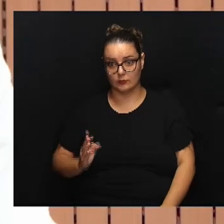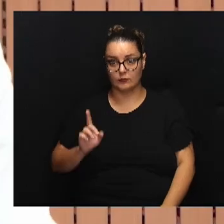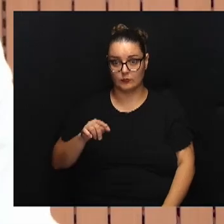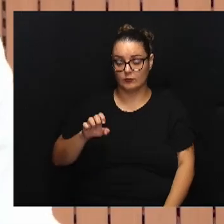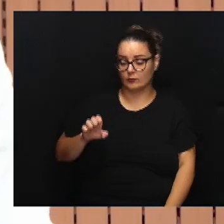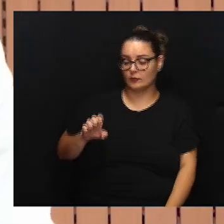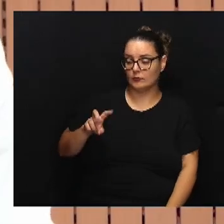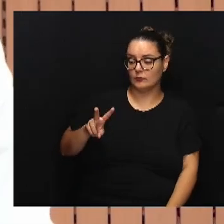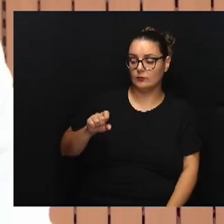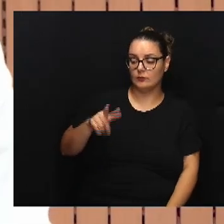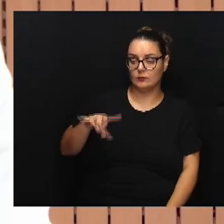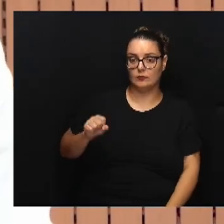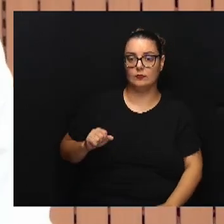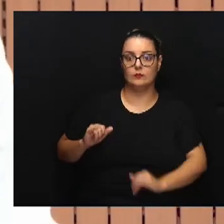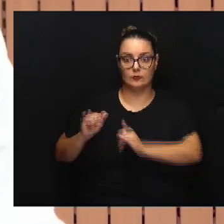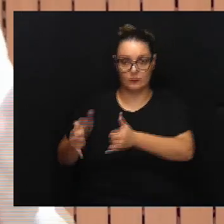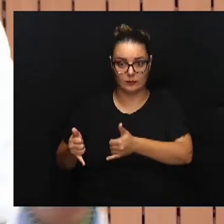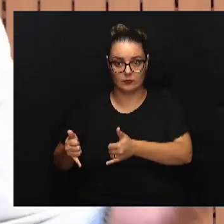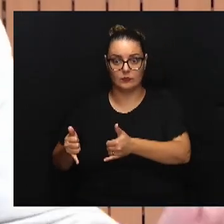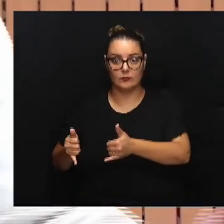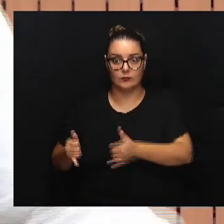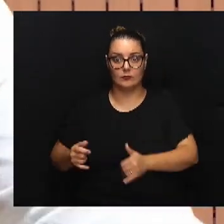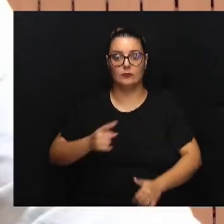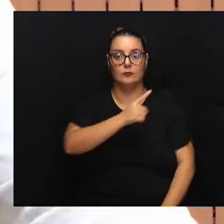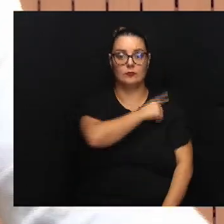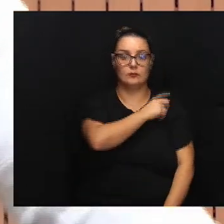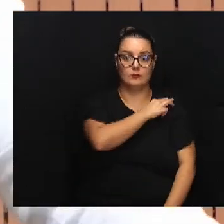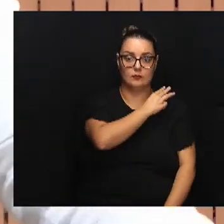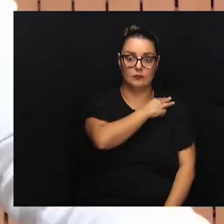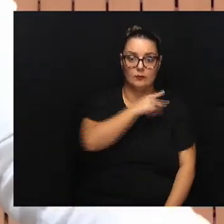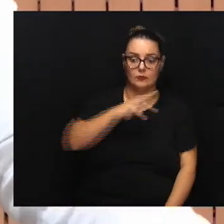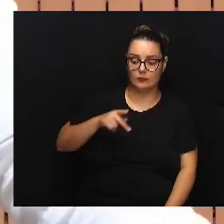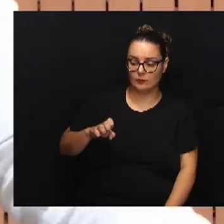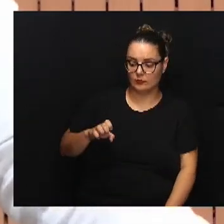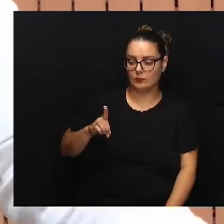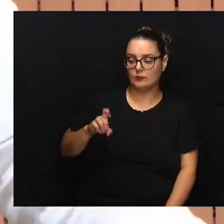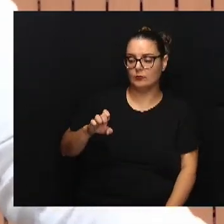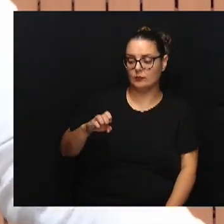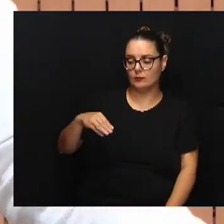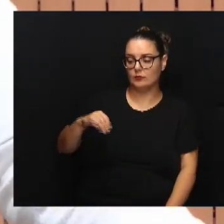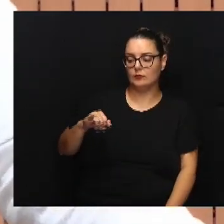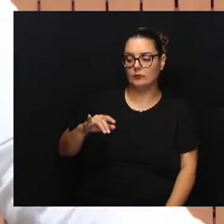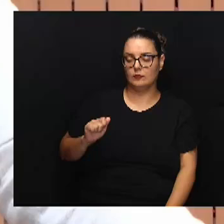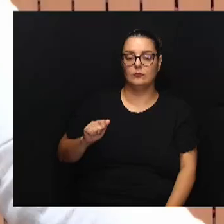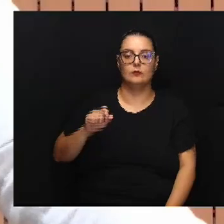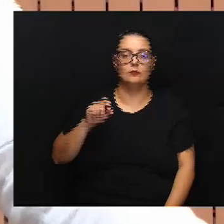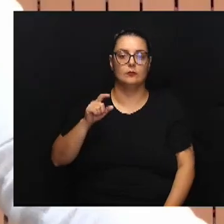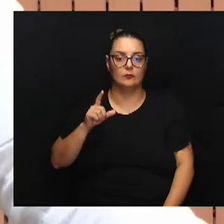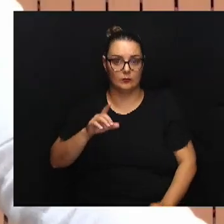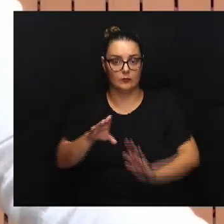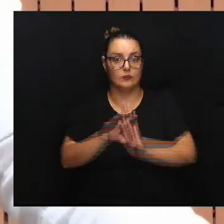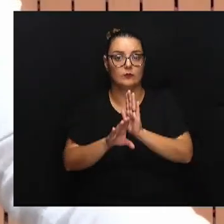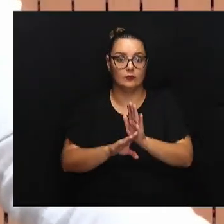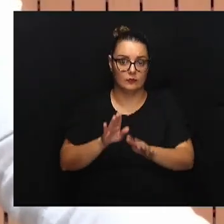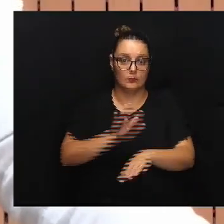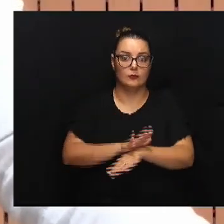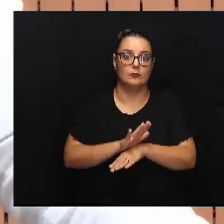por exemplo, e o gargalo no ensino médio. O Pé de Meia tem sido um programa importante, né, esse auxílio de R$200, então